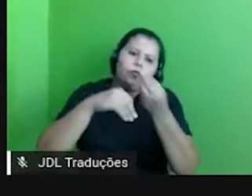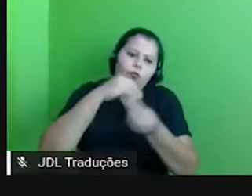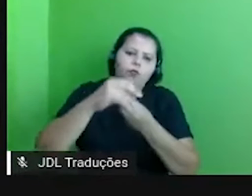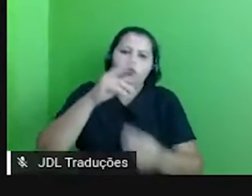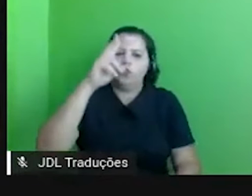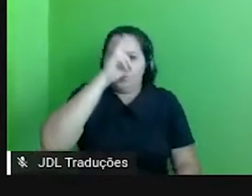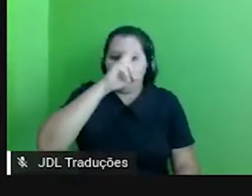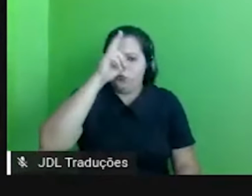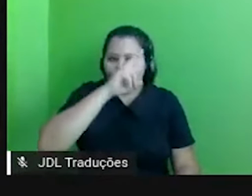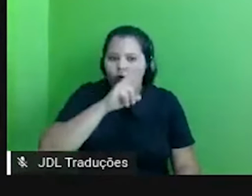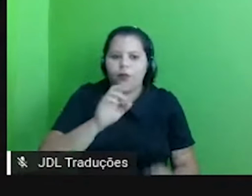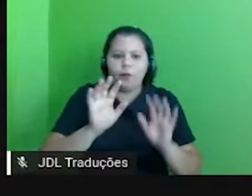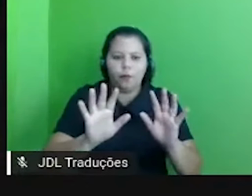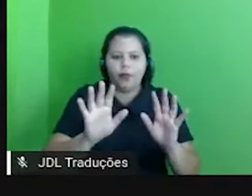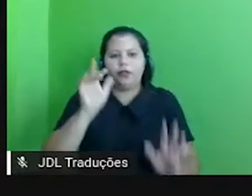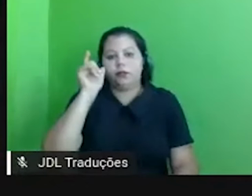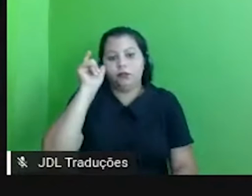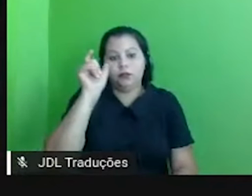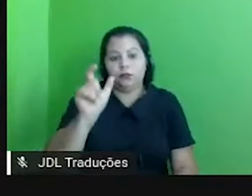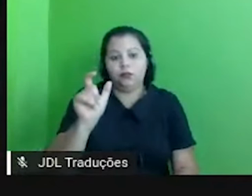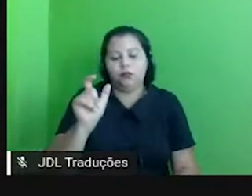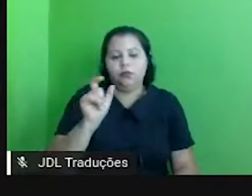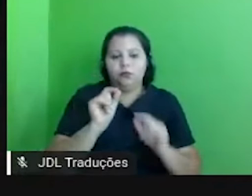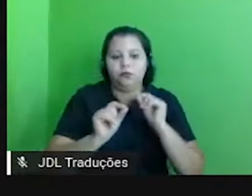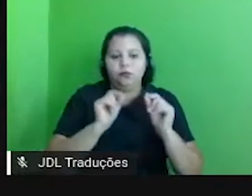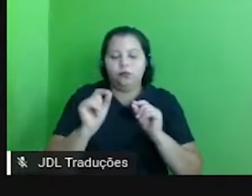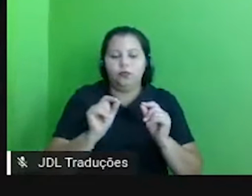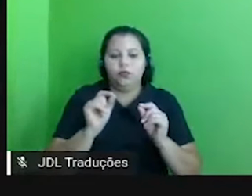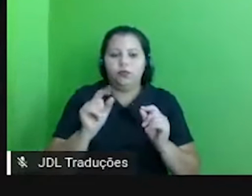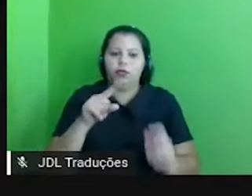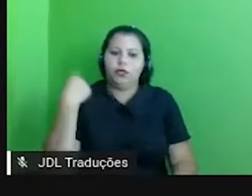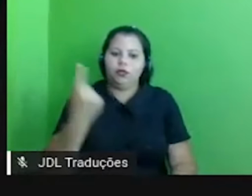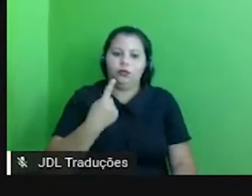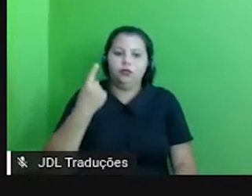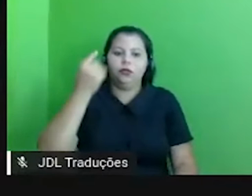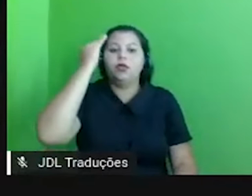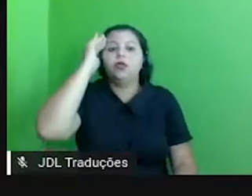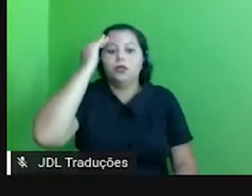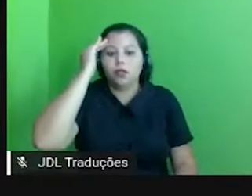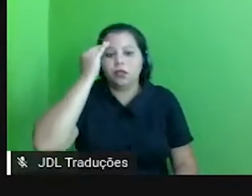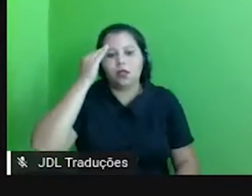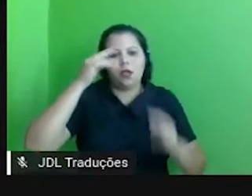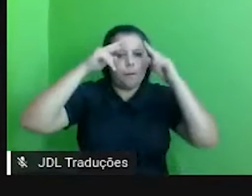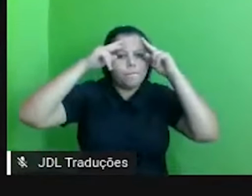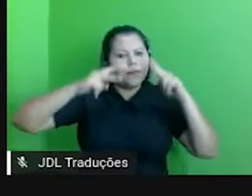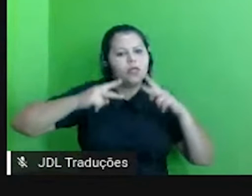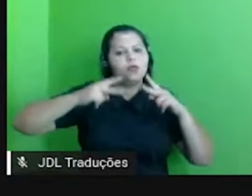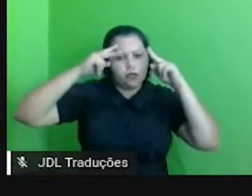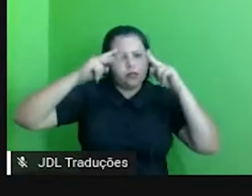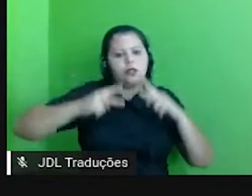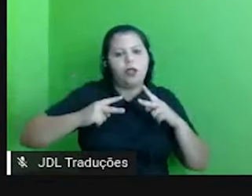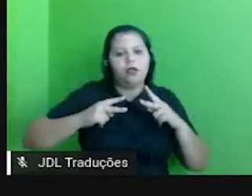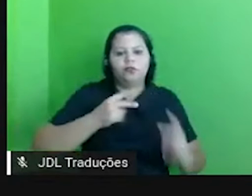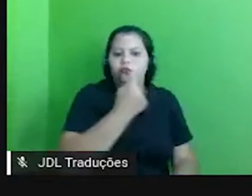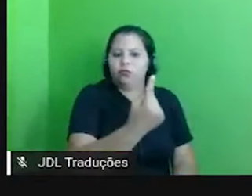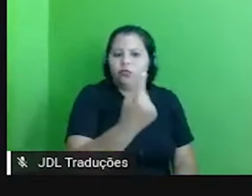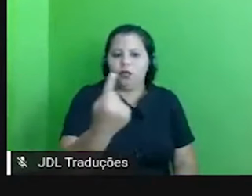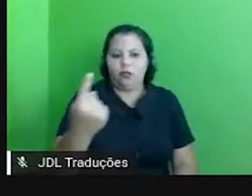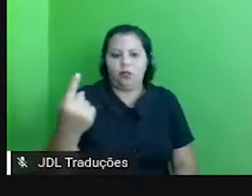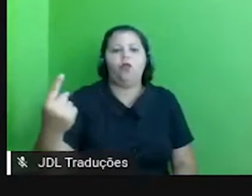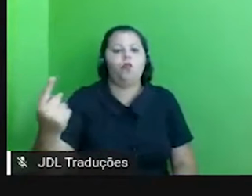O interessante é justamente a gente entender um pouco da personalidade de cada uma dessas meninas